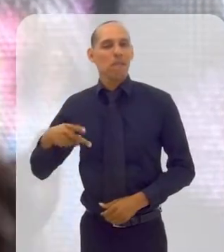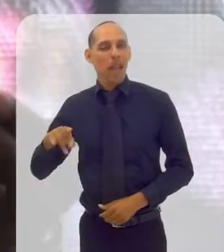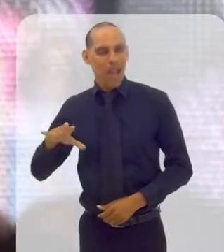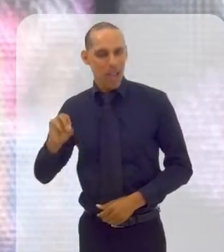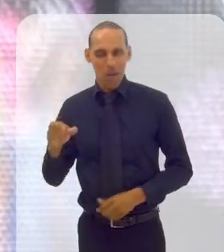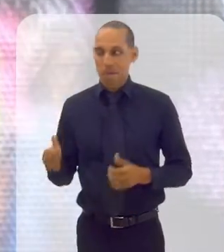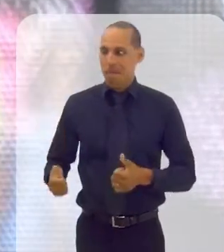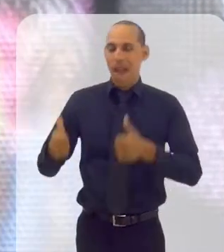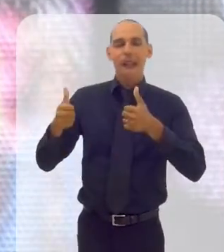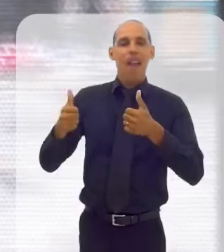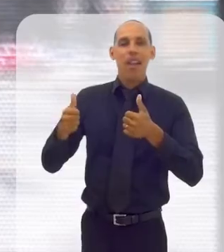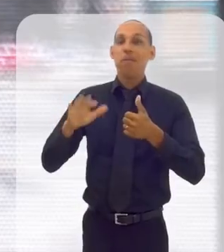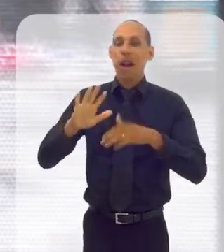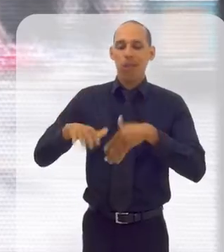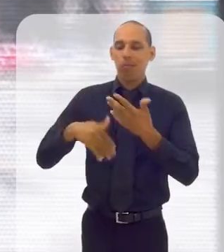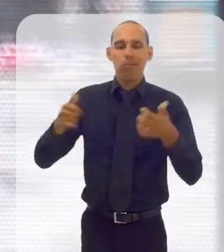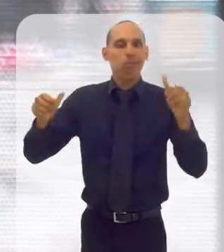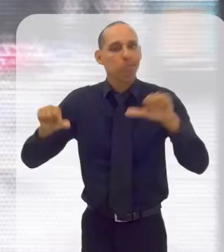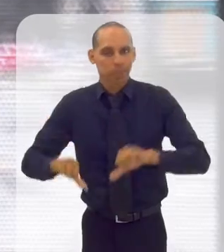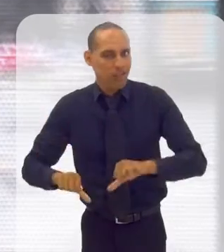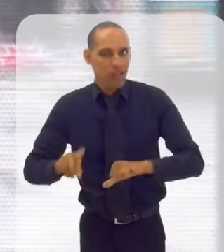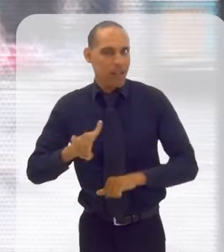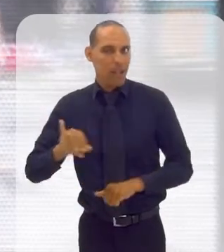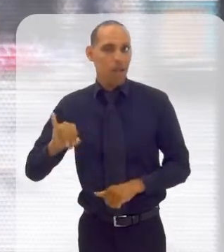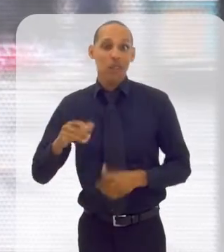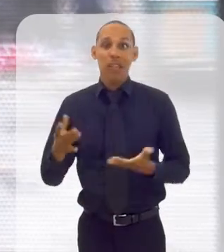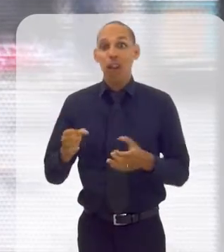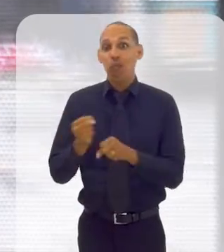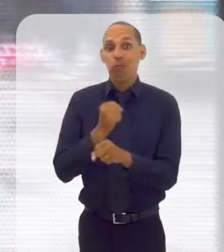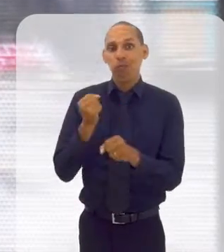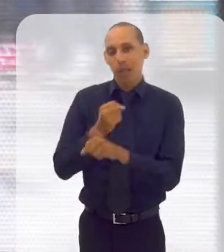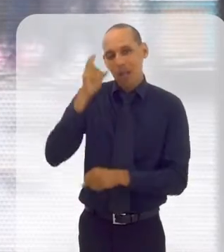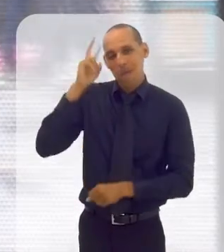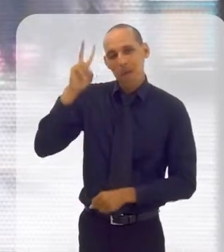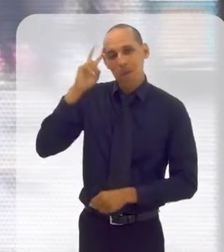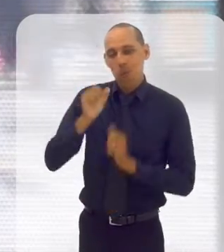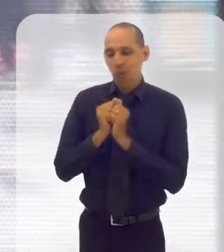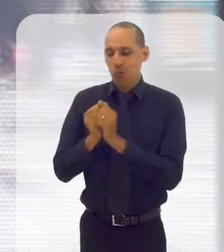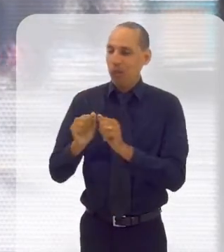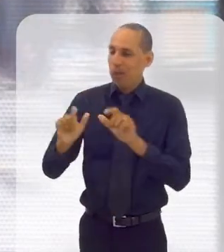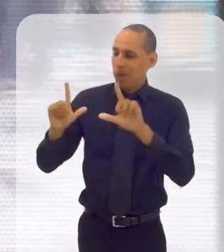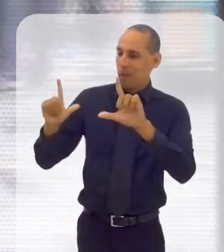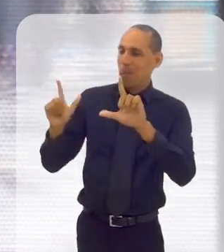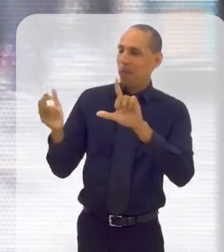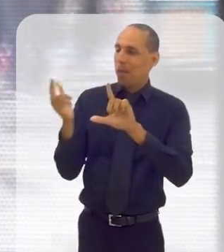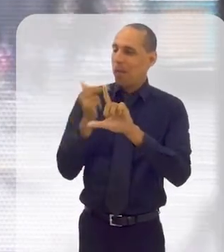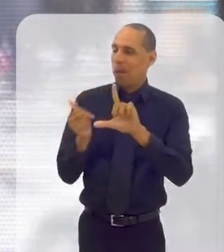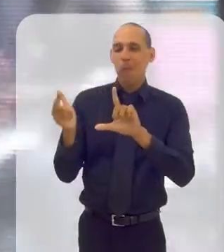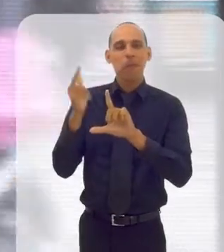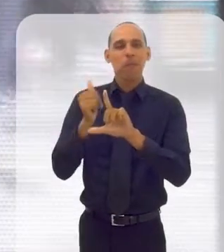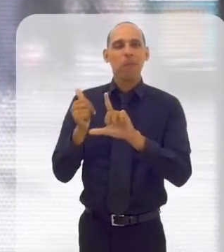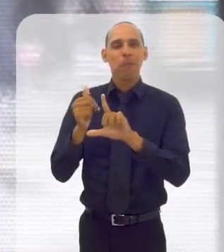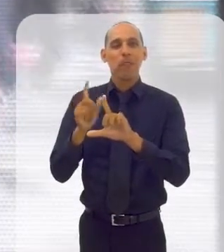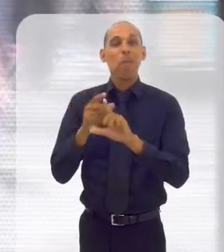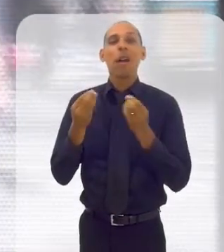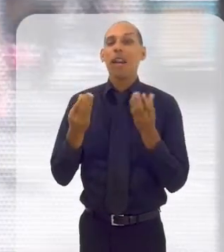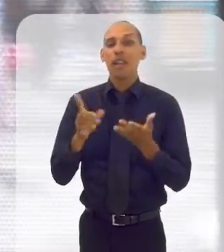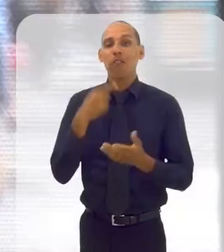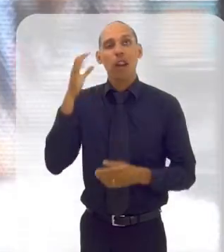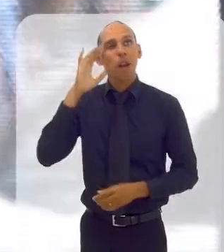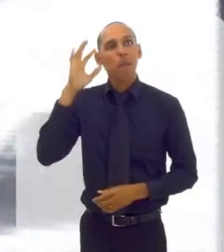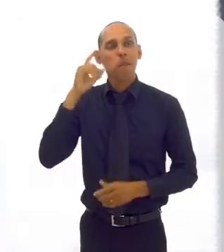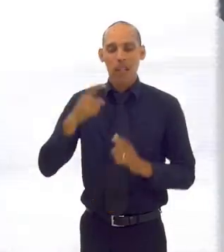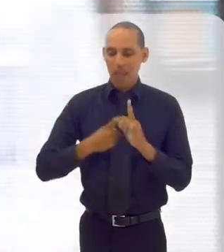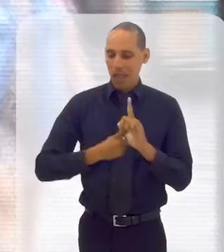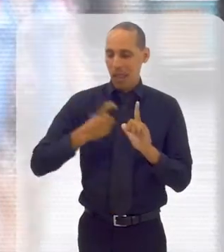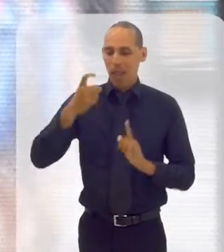crise e prestes a cair. Então, essa ideia de construir memórias, junto com esse quadro, fazem com que a gente pense que